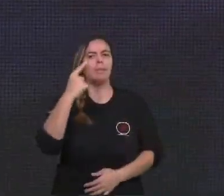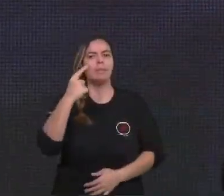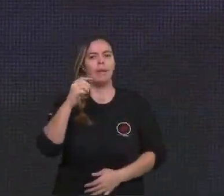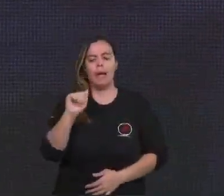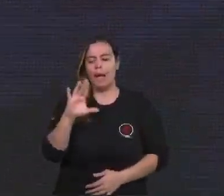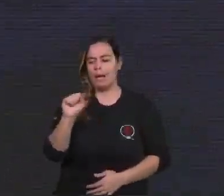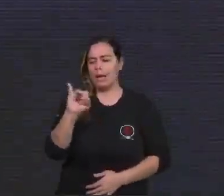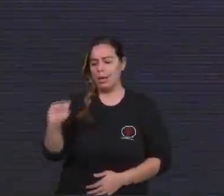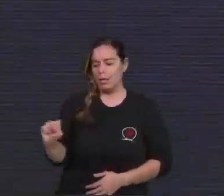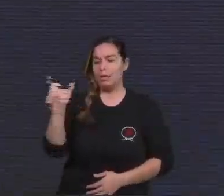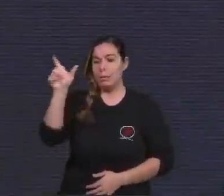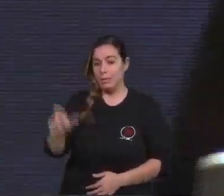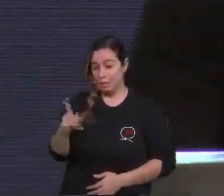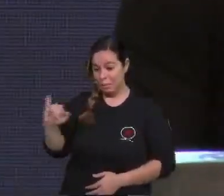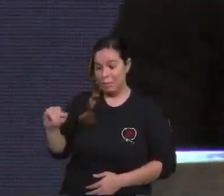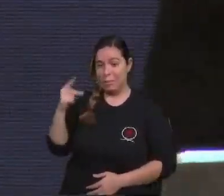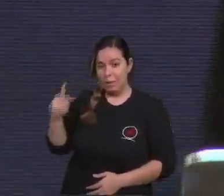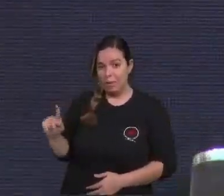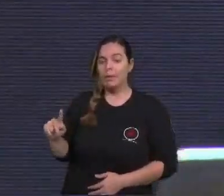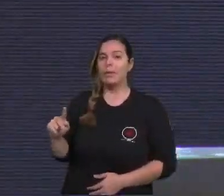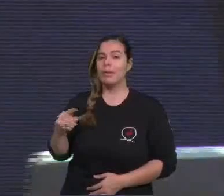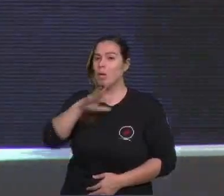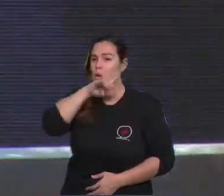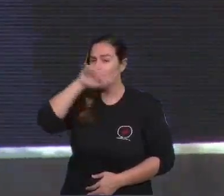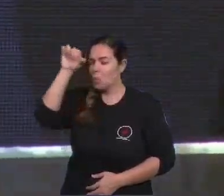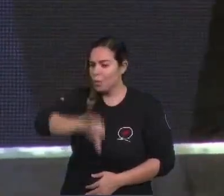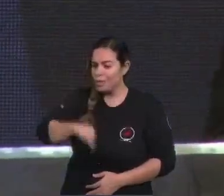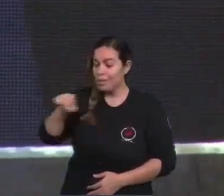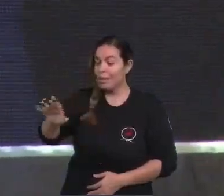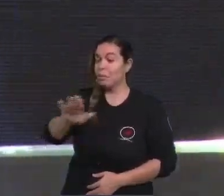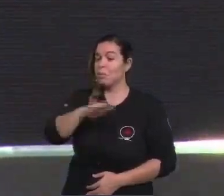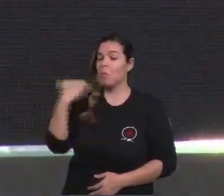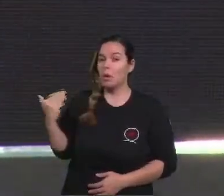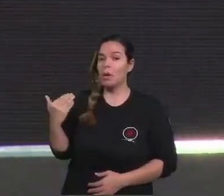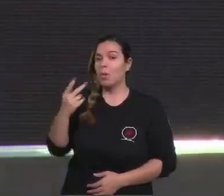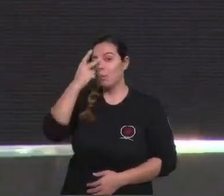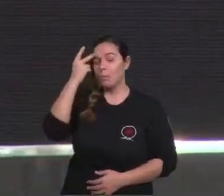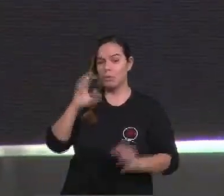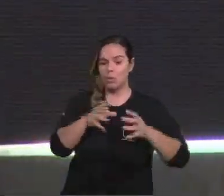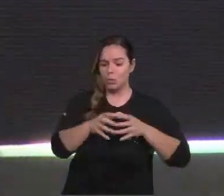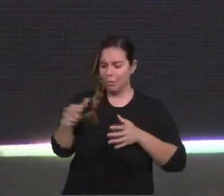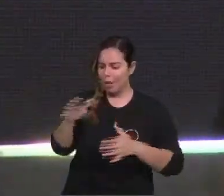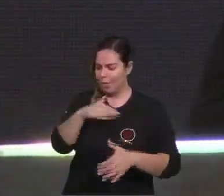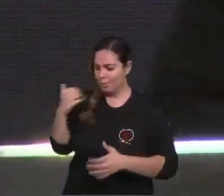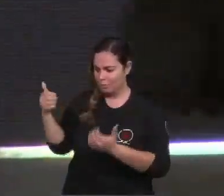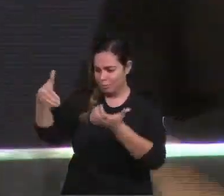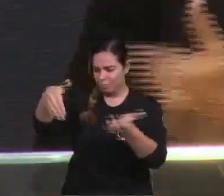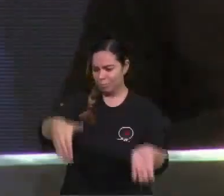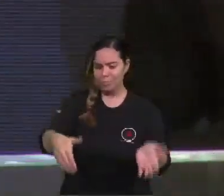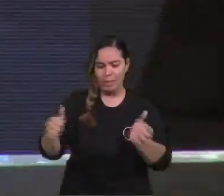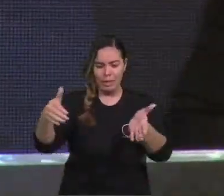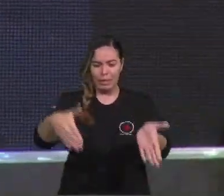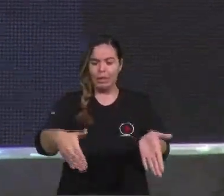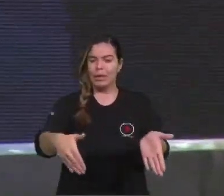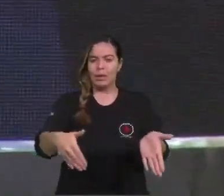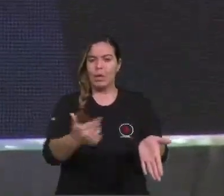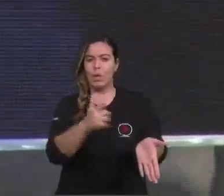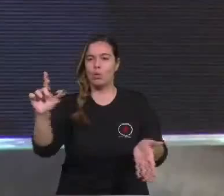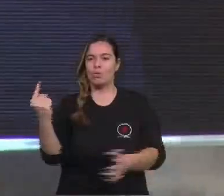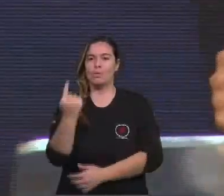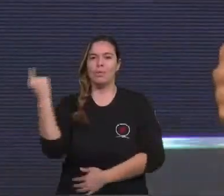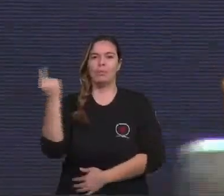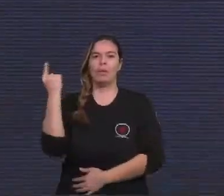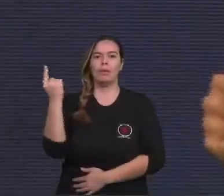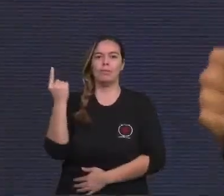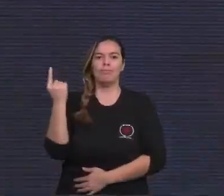do Acás. Acás foi tão ruim, que quando ele morreu, a turma que foi enterrar ele, resolveu não enterrar ele junto com os outros reis. E olha que